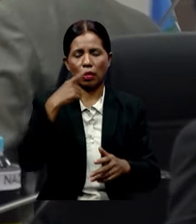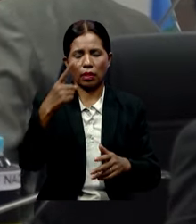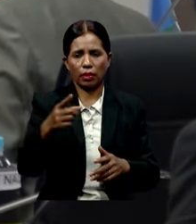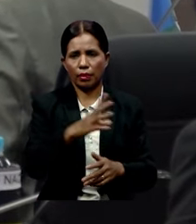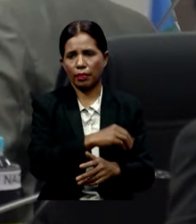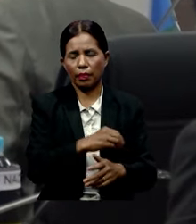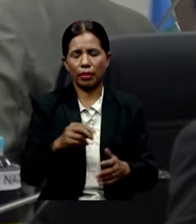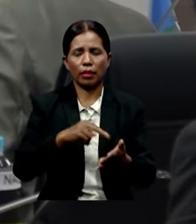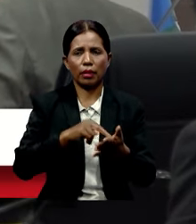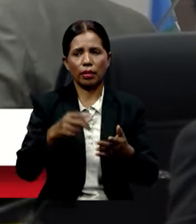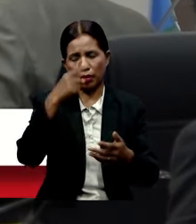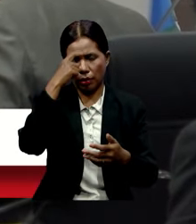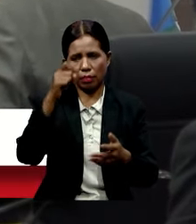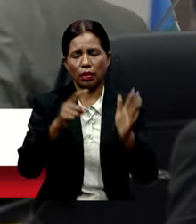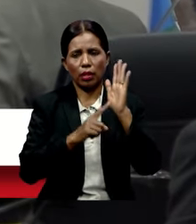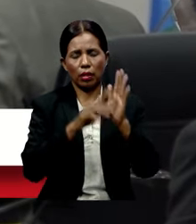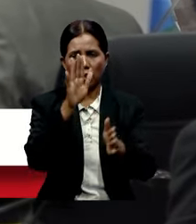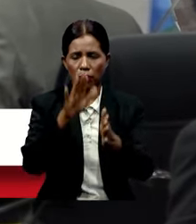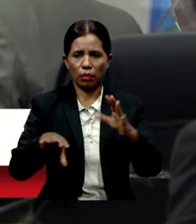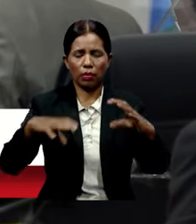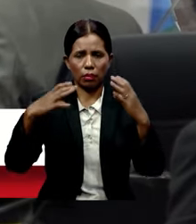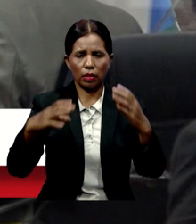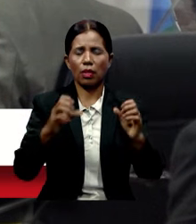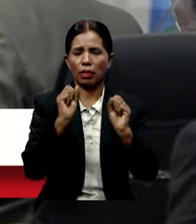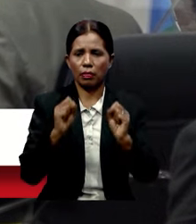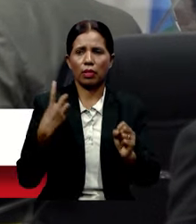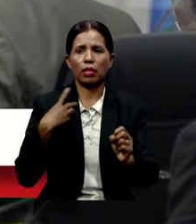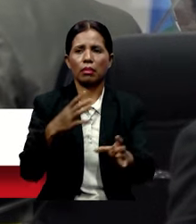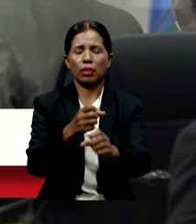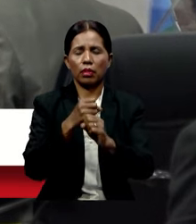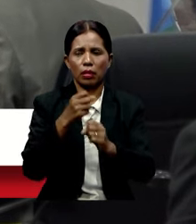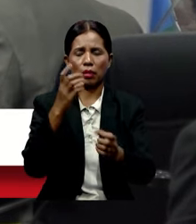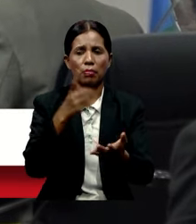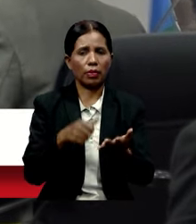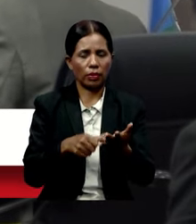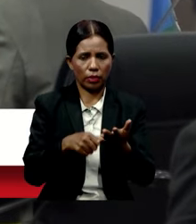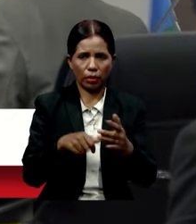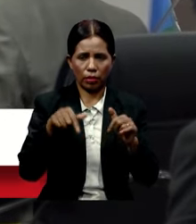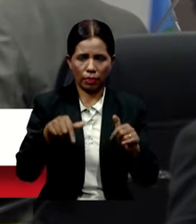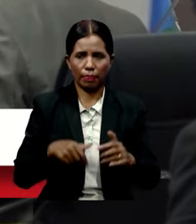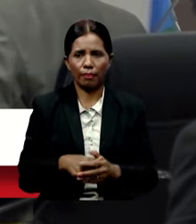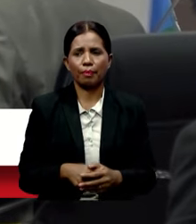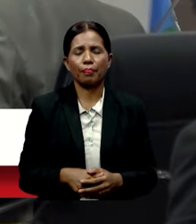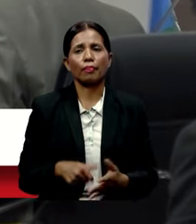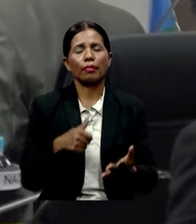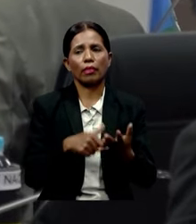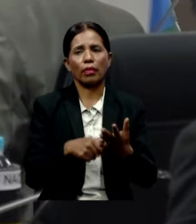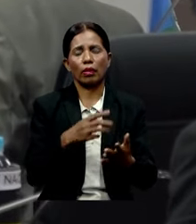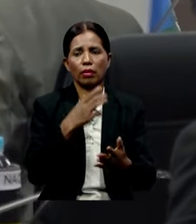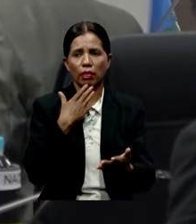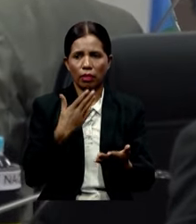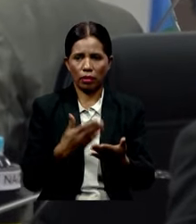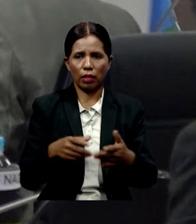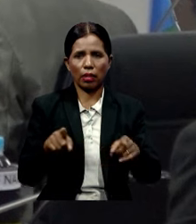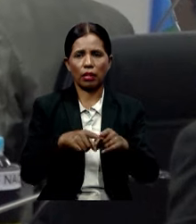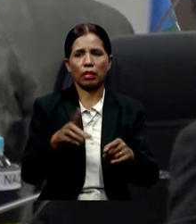admissibilidade né tamba hatunte ba comissão mas que foi a missimo nota de admissibilidade né e nota de admissibilidade né mos a